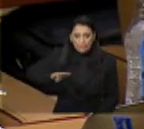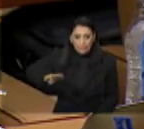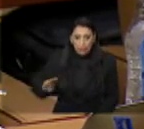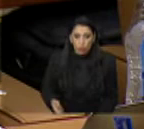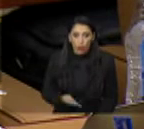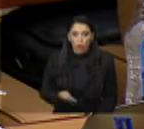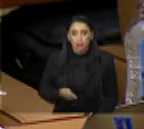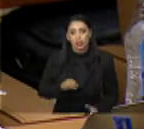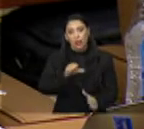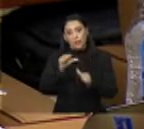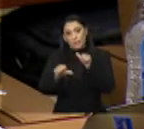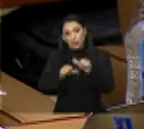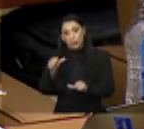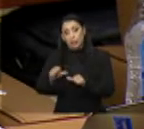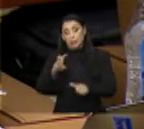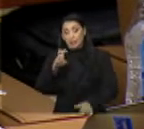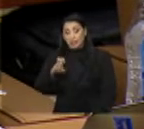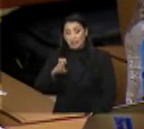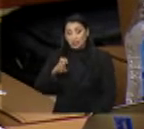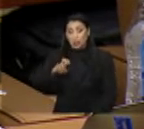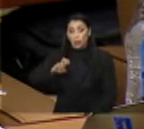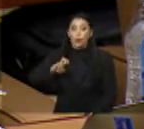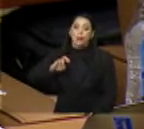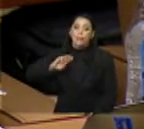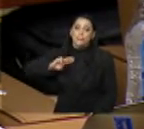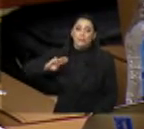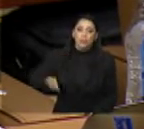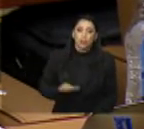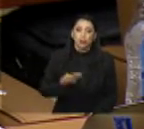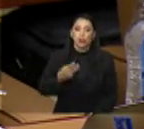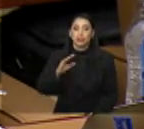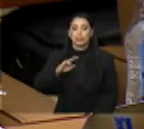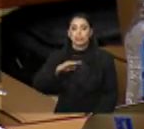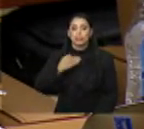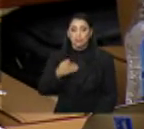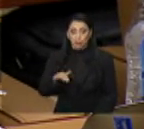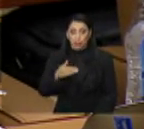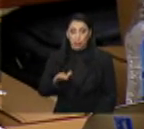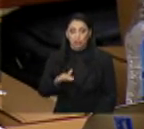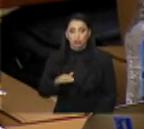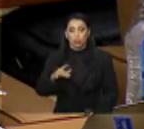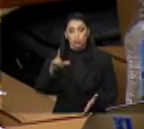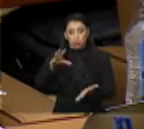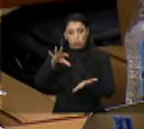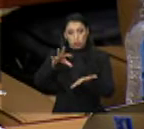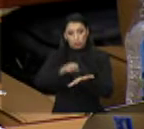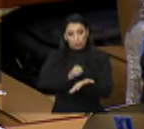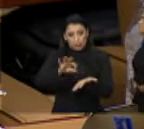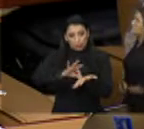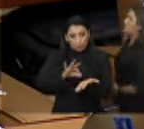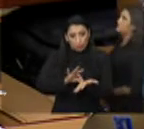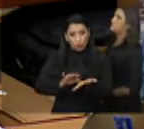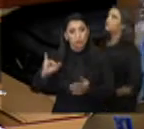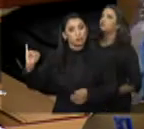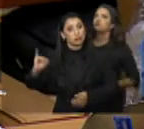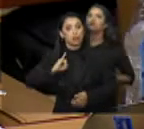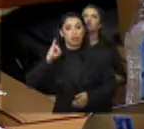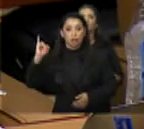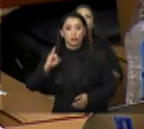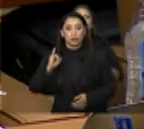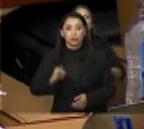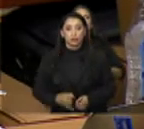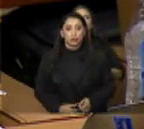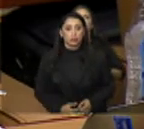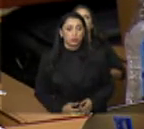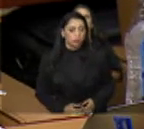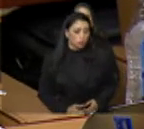e meio de matrículas ainda é um aumento relevante e a observação importante que eu